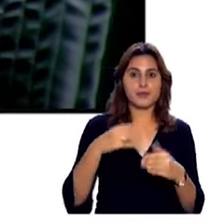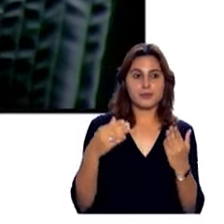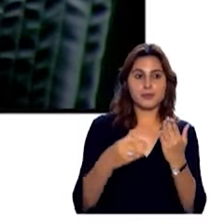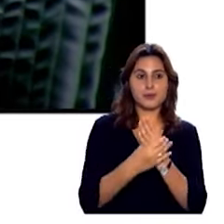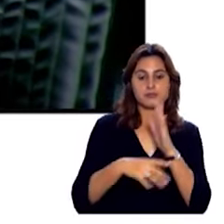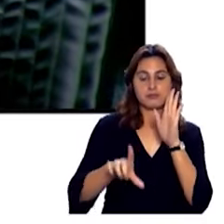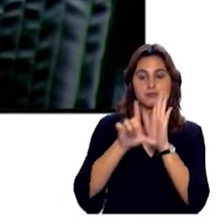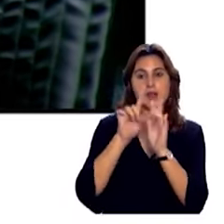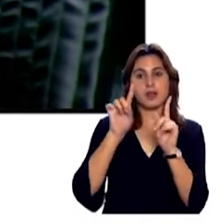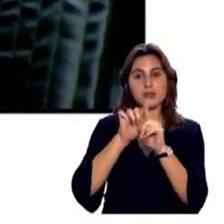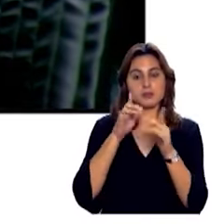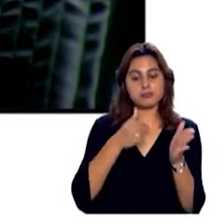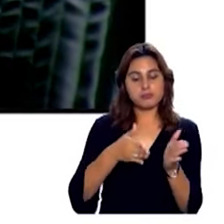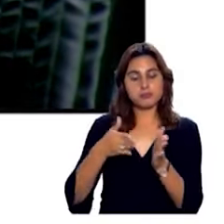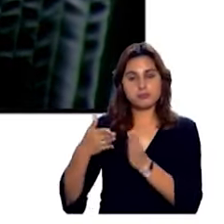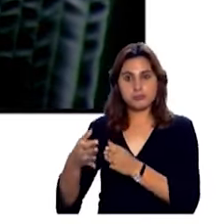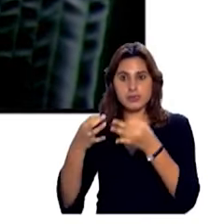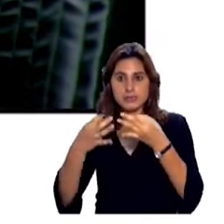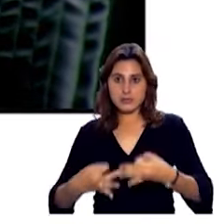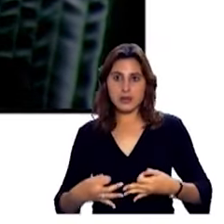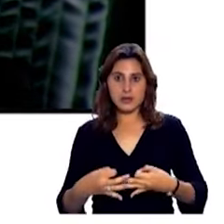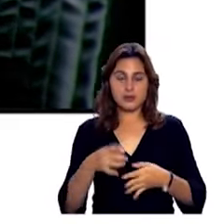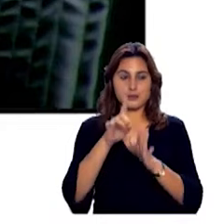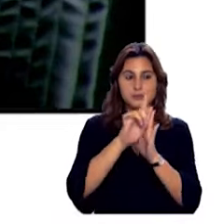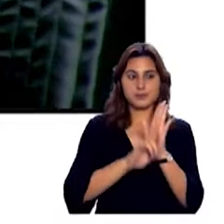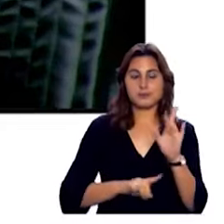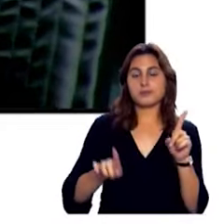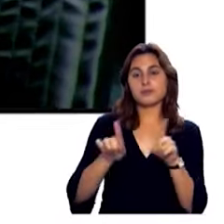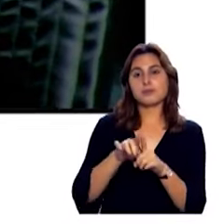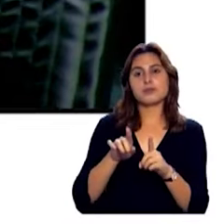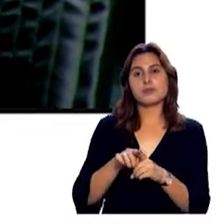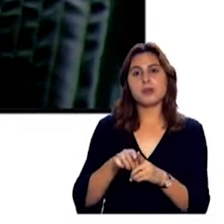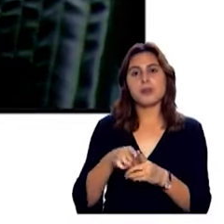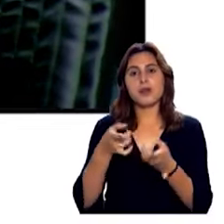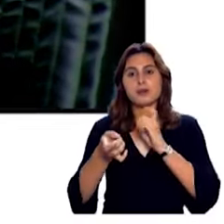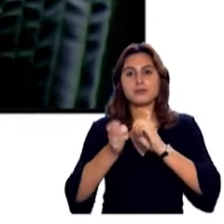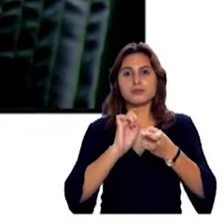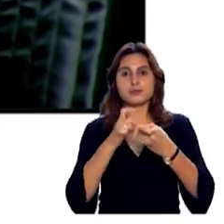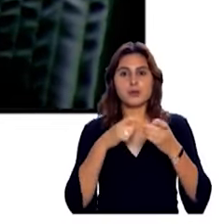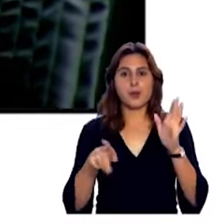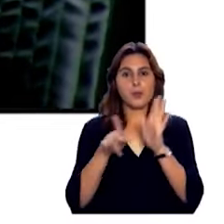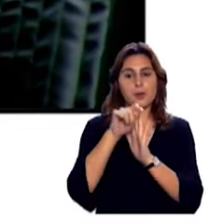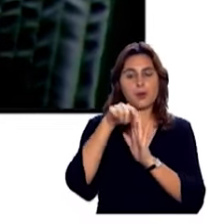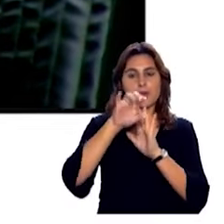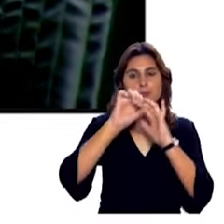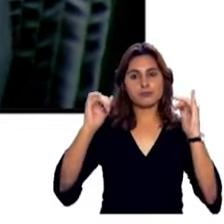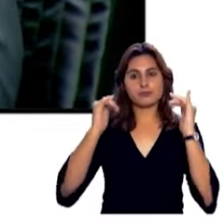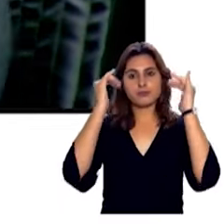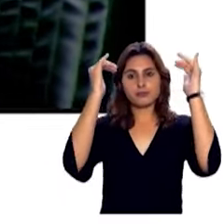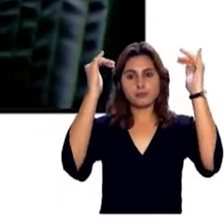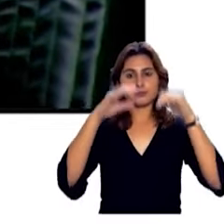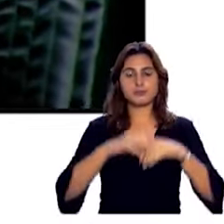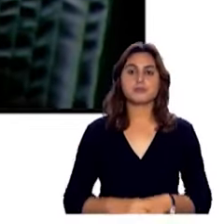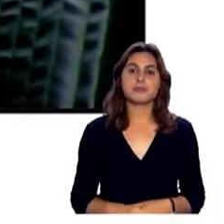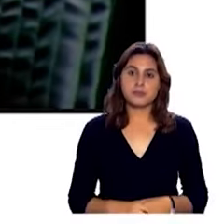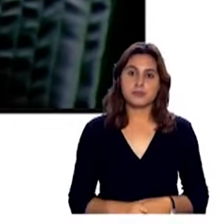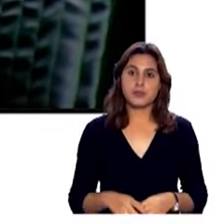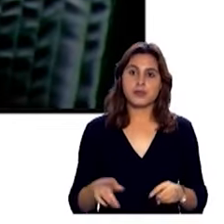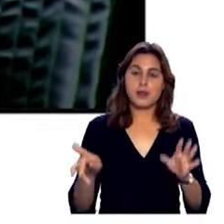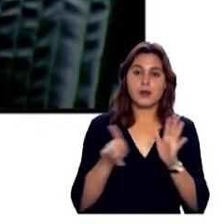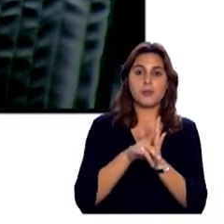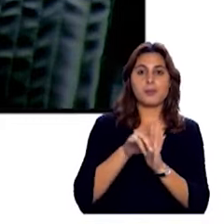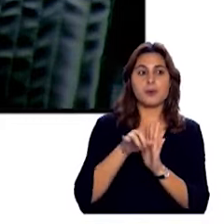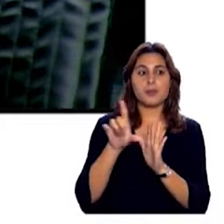adequada dos direitos e ao mesmo tempo de administração do próprio tribunal com essa ênfase na própria legitimação